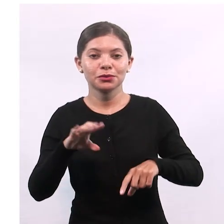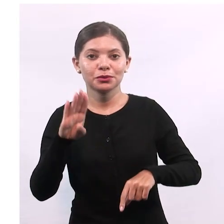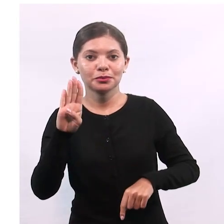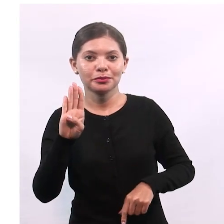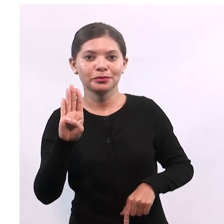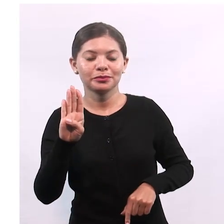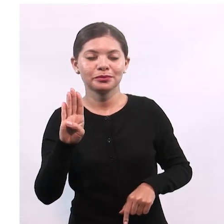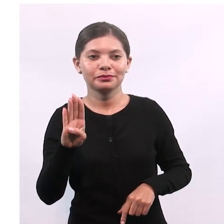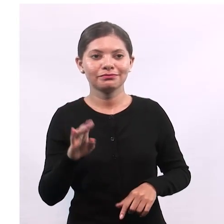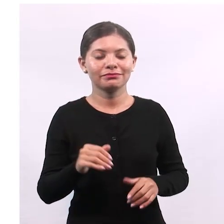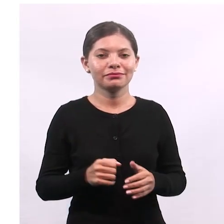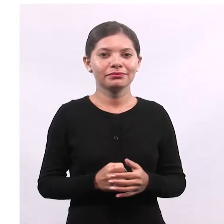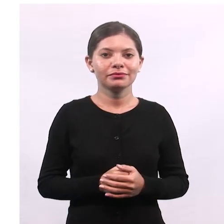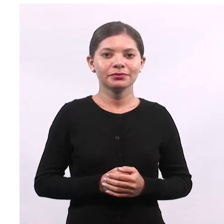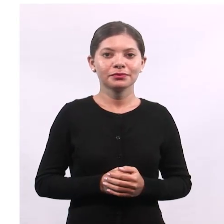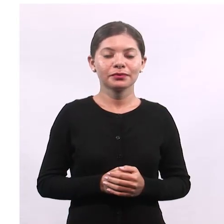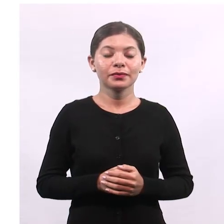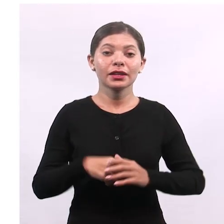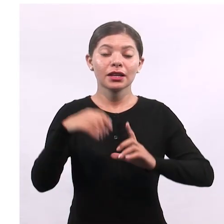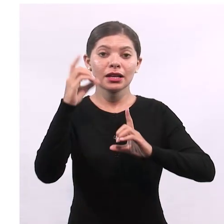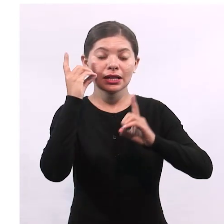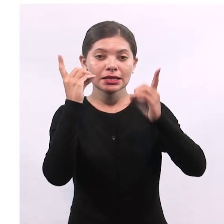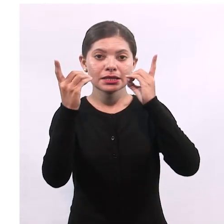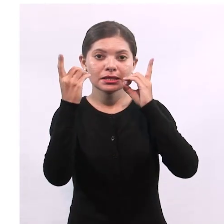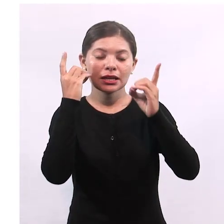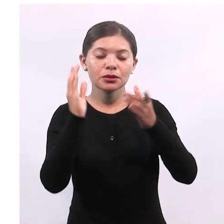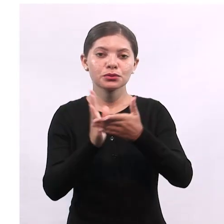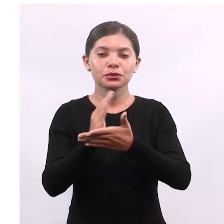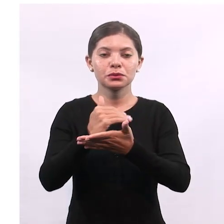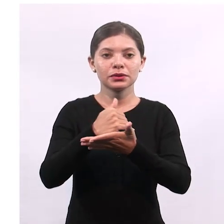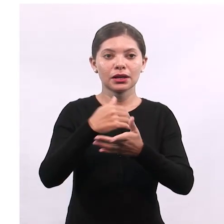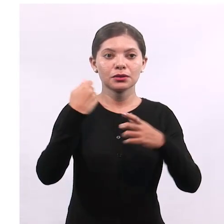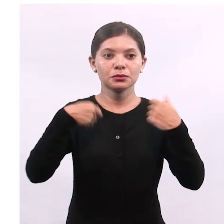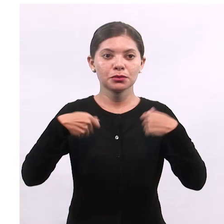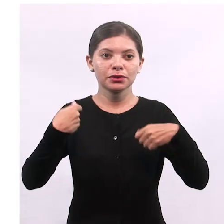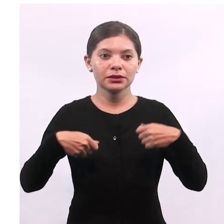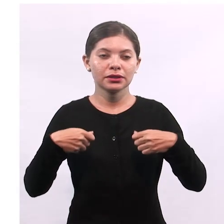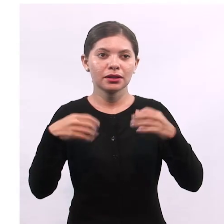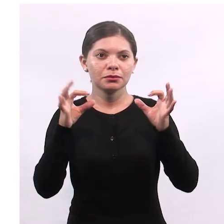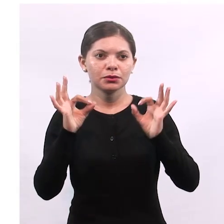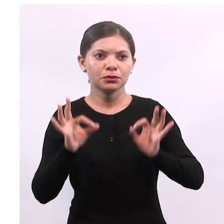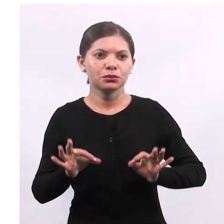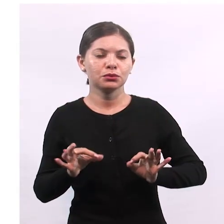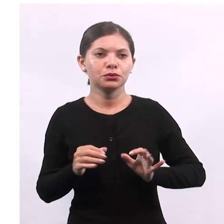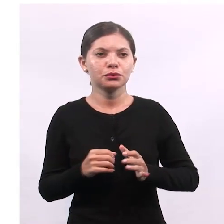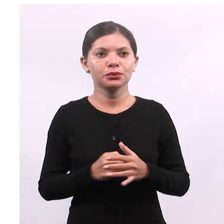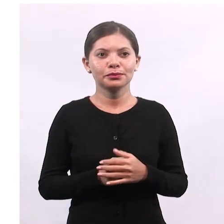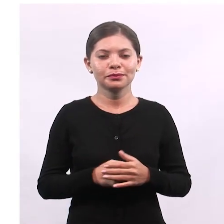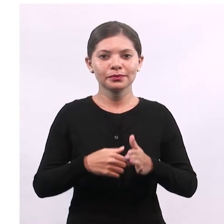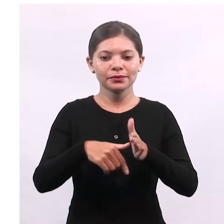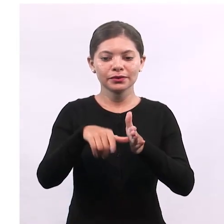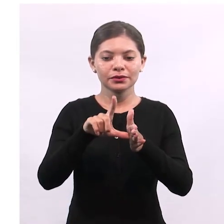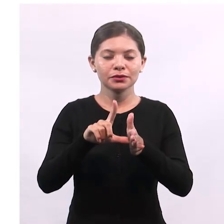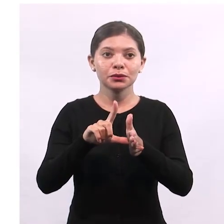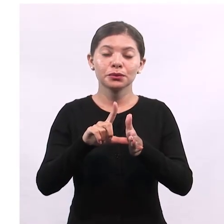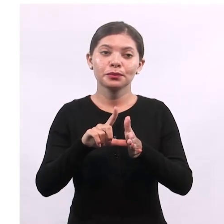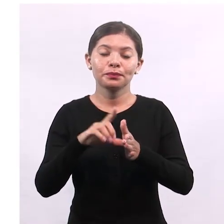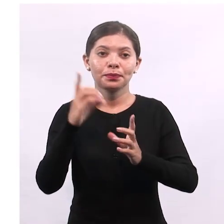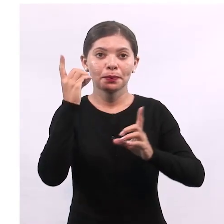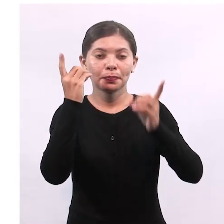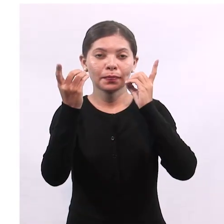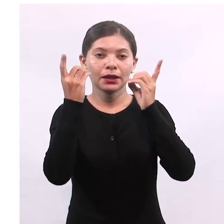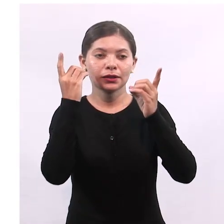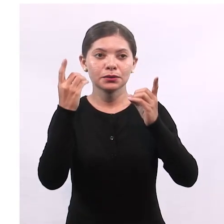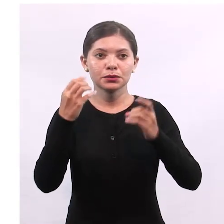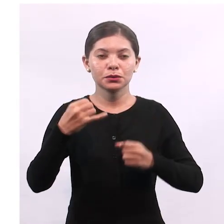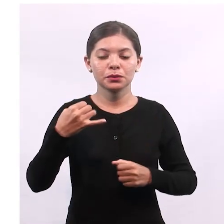esses dados coletados podem ser absolutos ou relativos como a gente viu dados absolutos quantidade numérica e